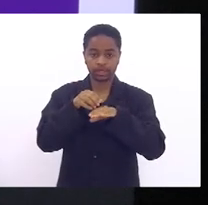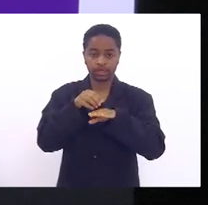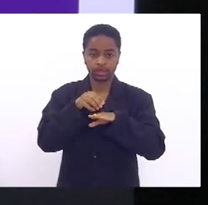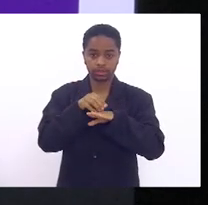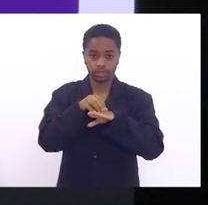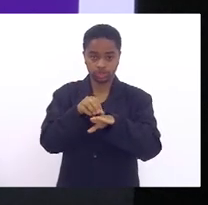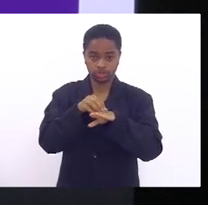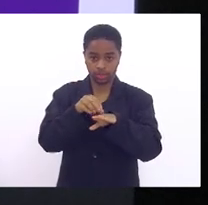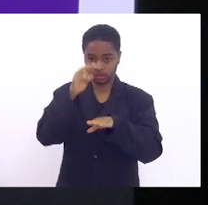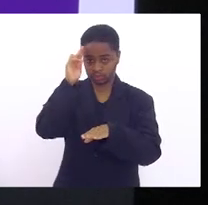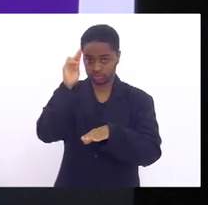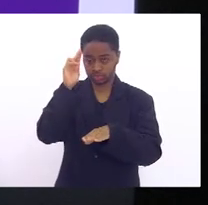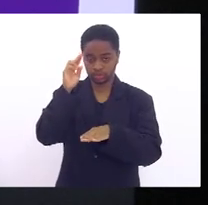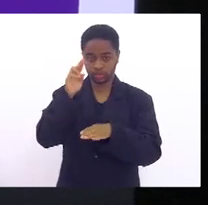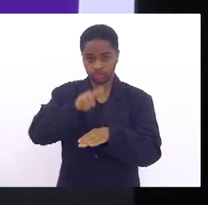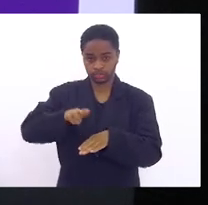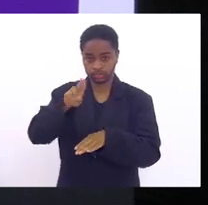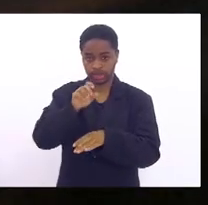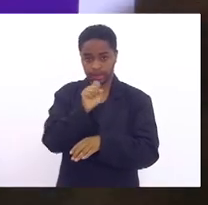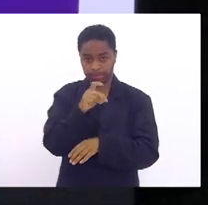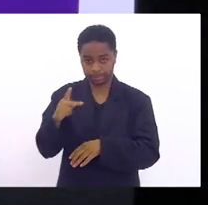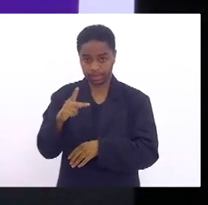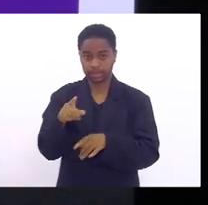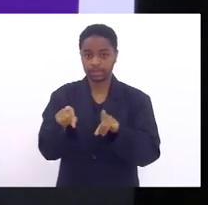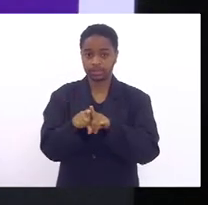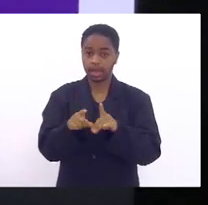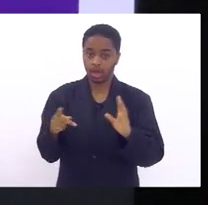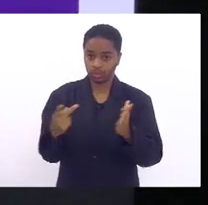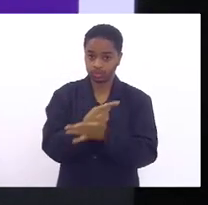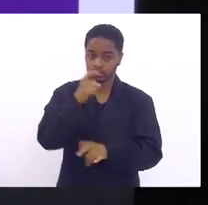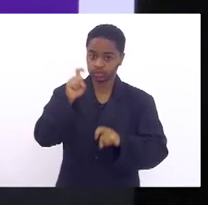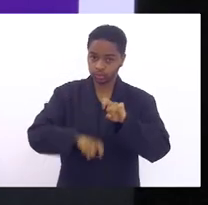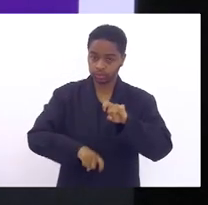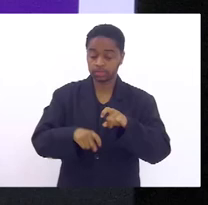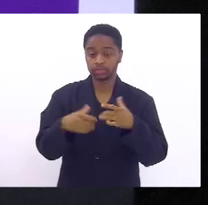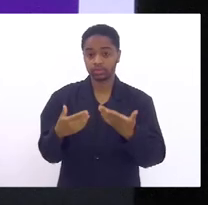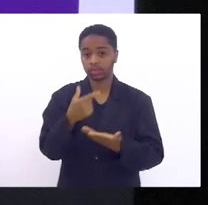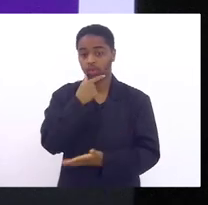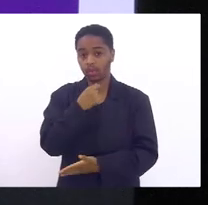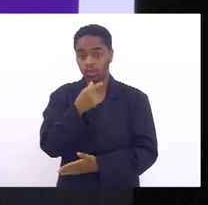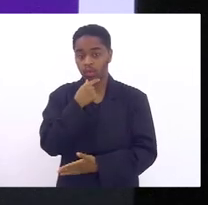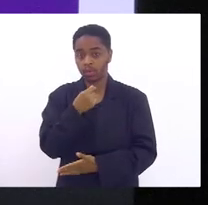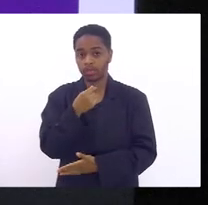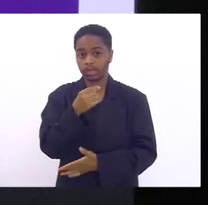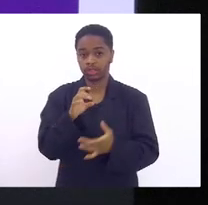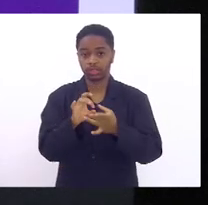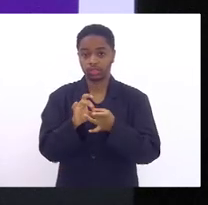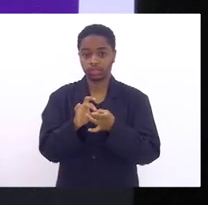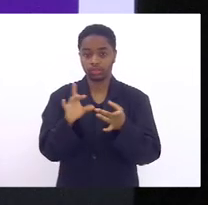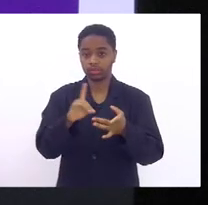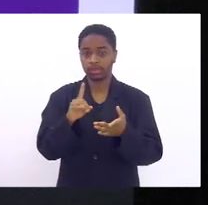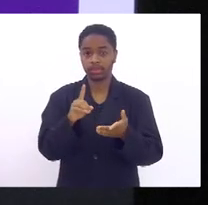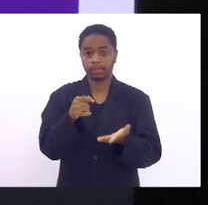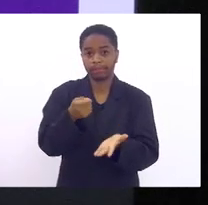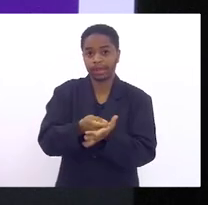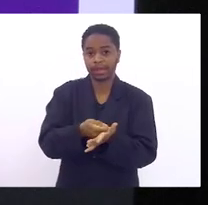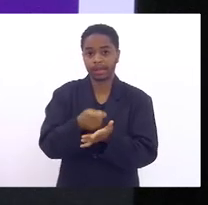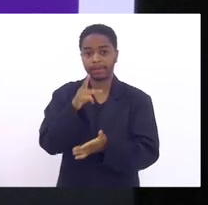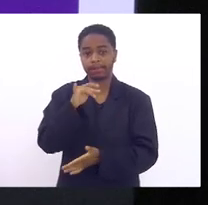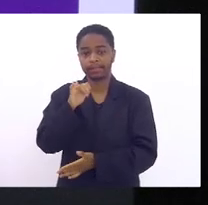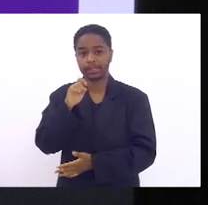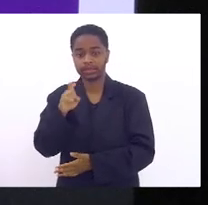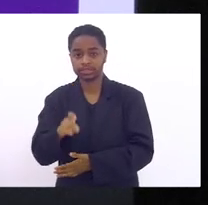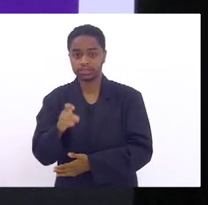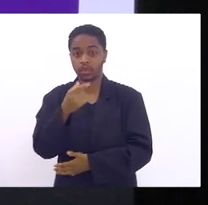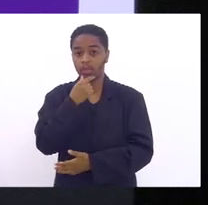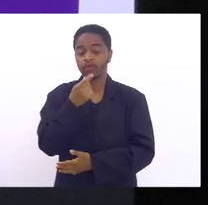e ela foi estuprada como forma e e ele inviabilizava formas de pagamento podia pagar com pix não podia e